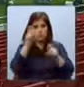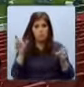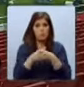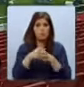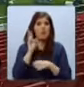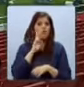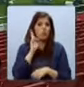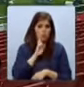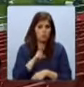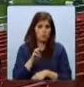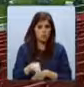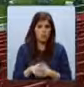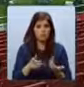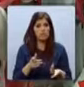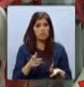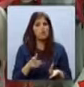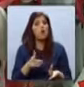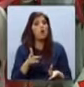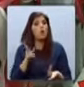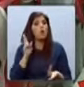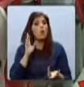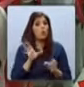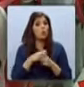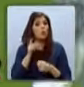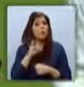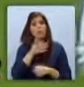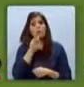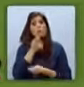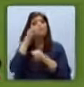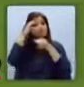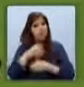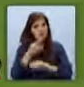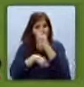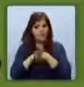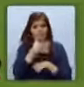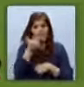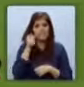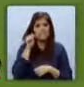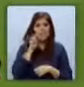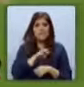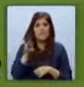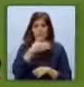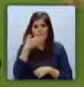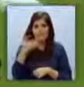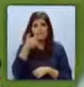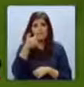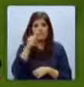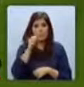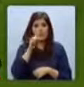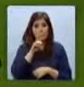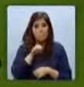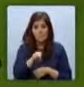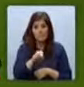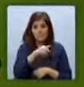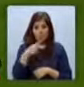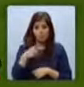Valores Mobiliários, o Clube da Luz confirma essa transferência do médio ofensivo por 15 milhões e 750 mil euros, em rigor.